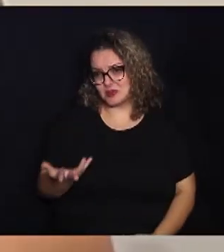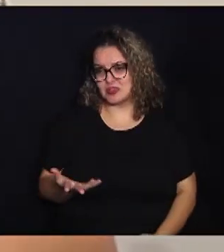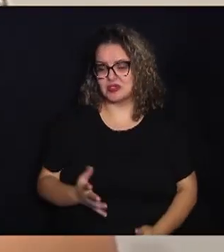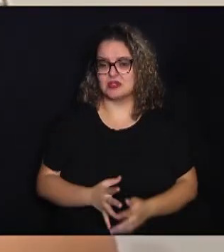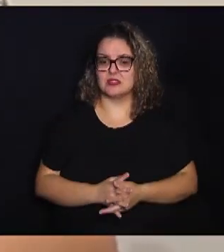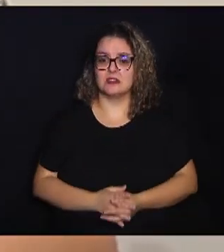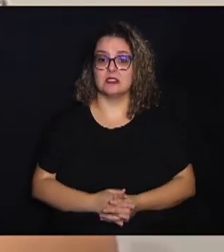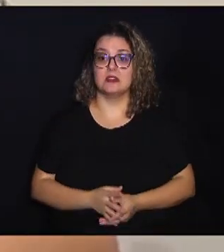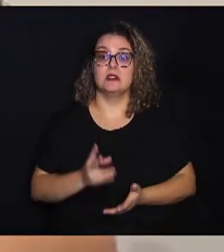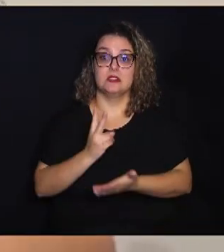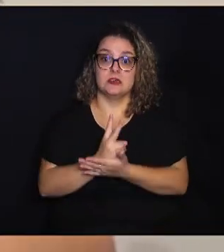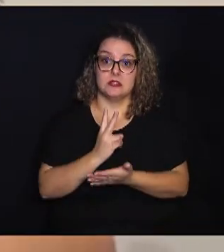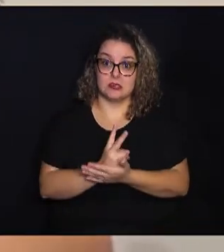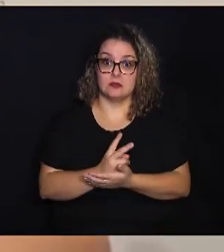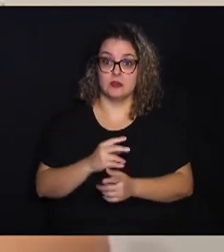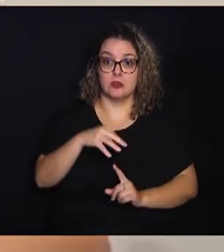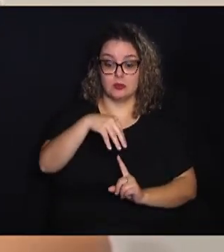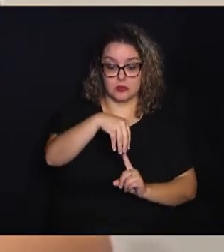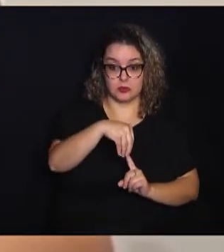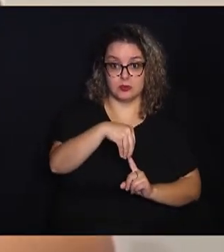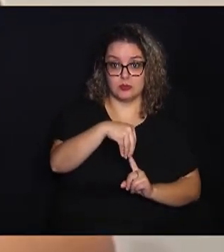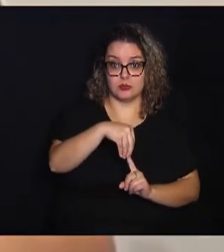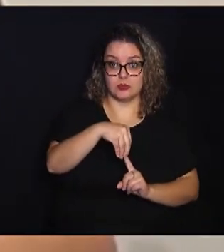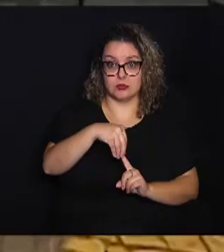vezes que a gente chegava no ponto de ônibus,